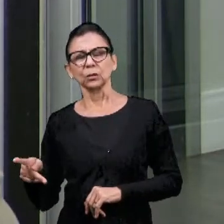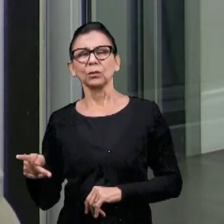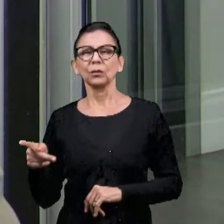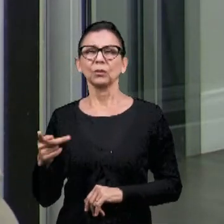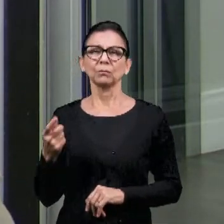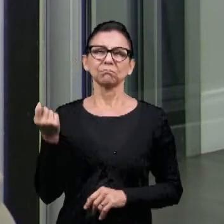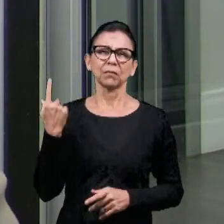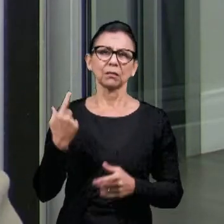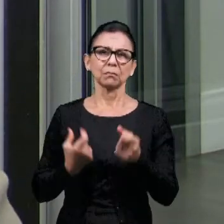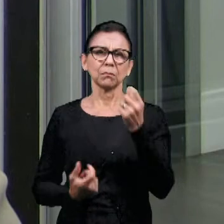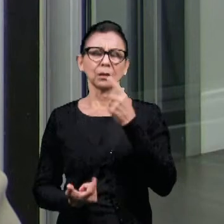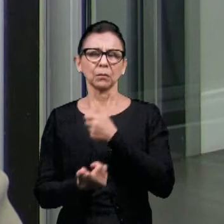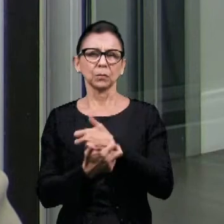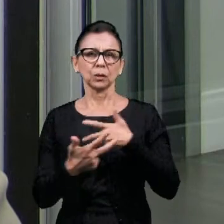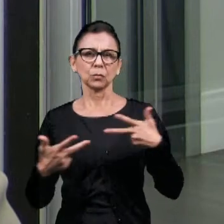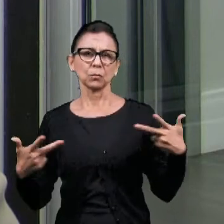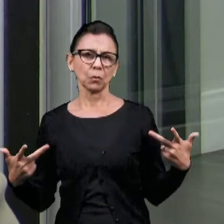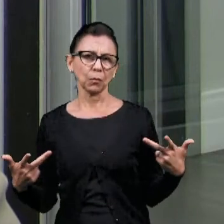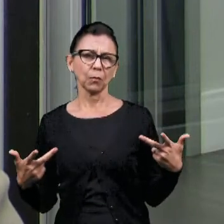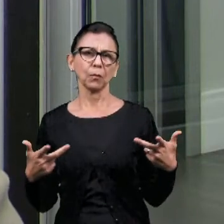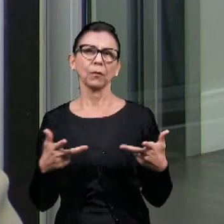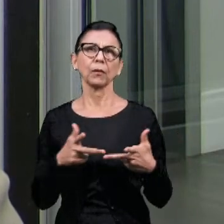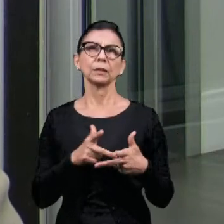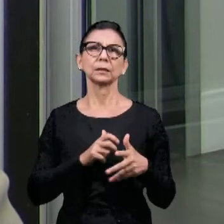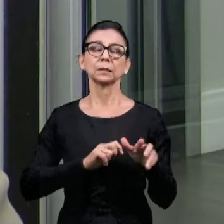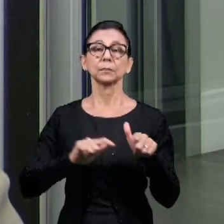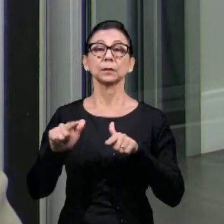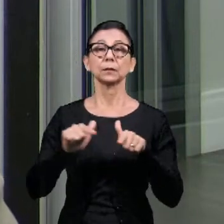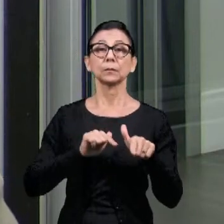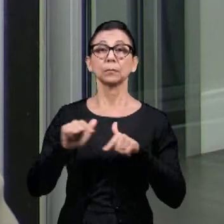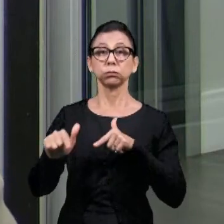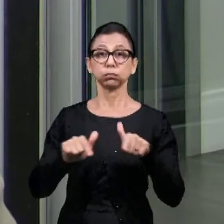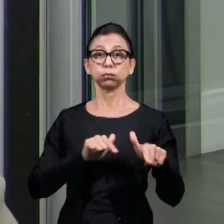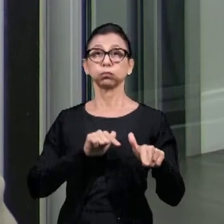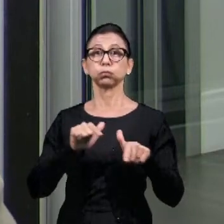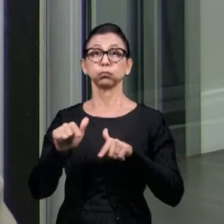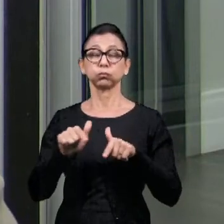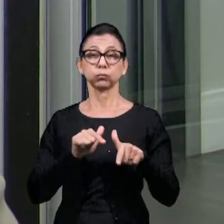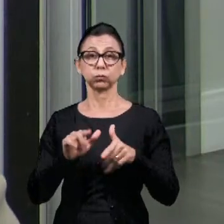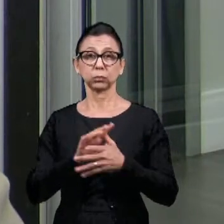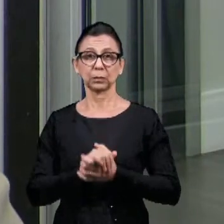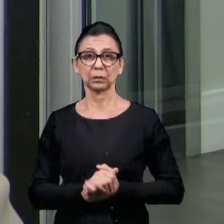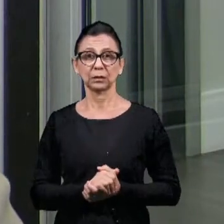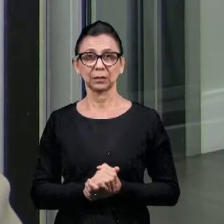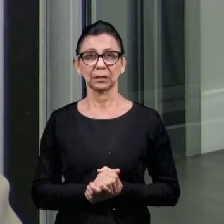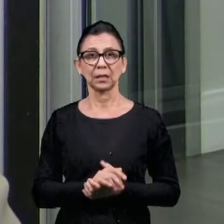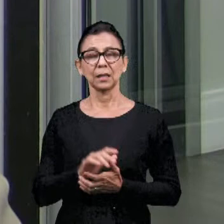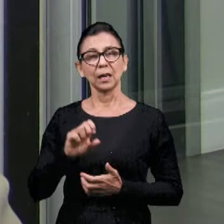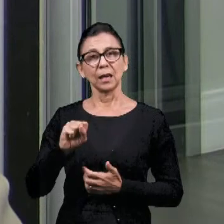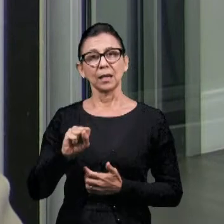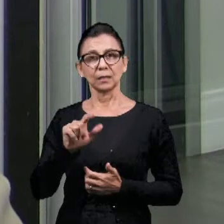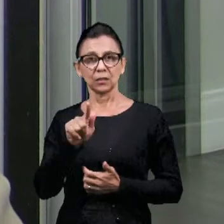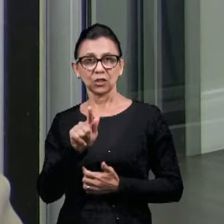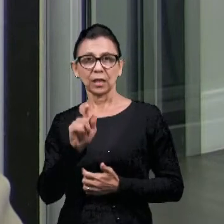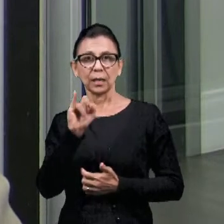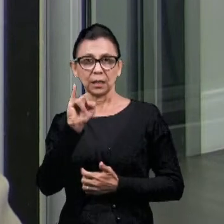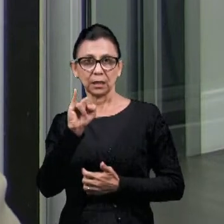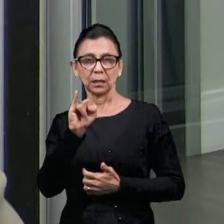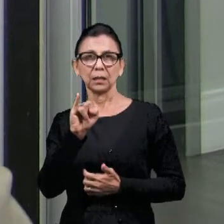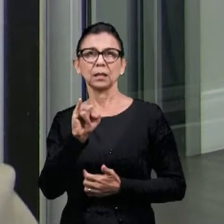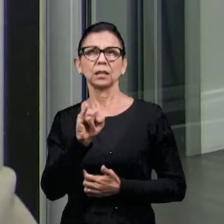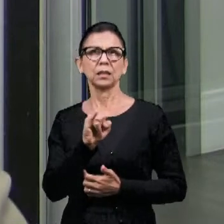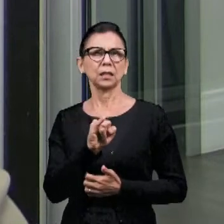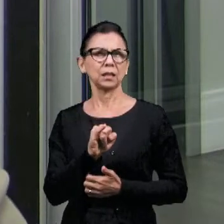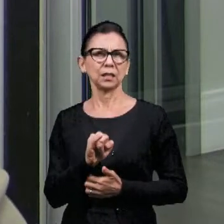coisa. Sempre trabalhei muito na área de gestão de empresa e de negócios, né? Sempre fui